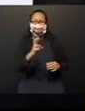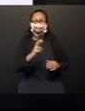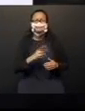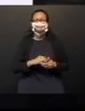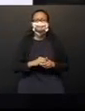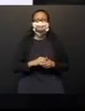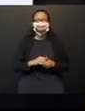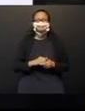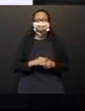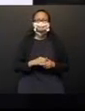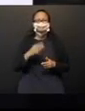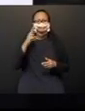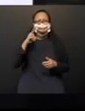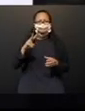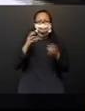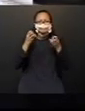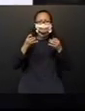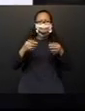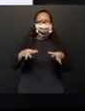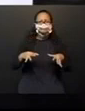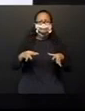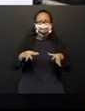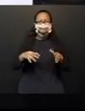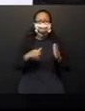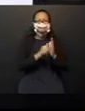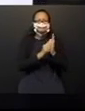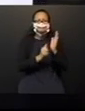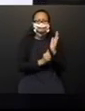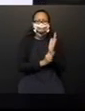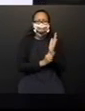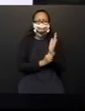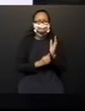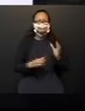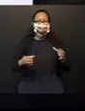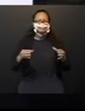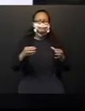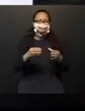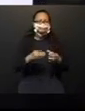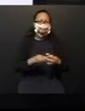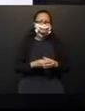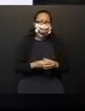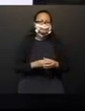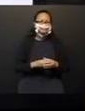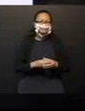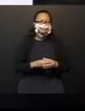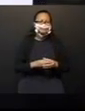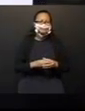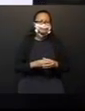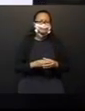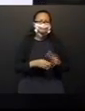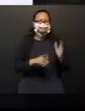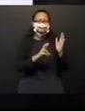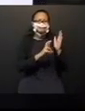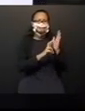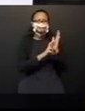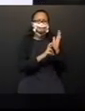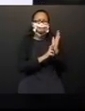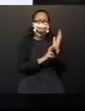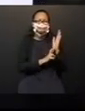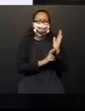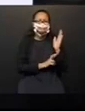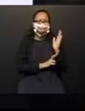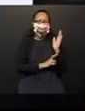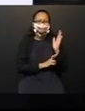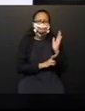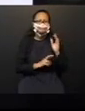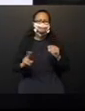olha a explicação do que é algoritmo. Um conjunto de procedimentos que se usa numa determinada